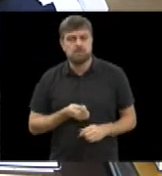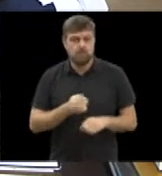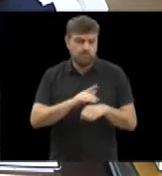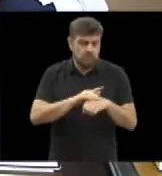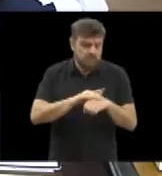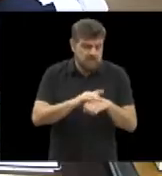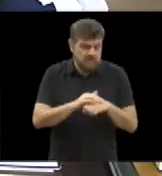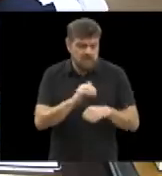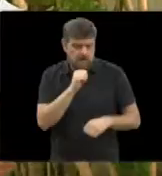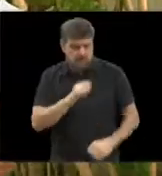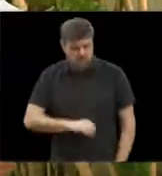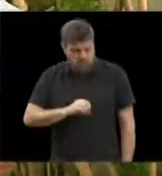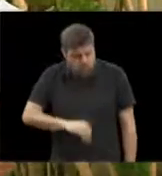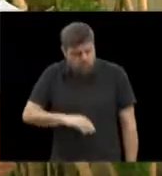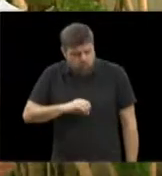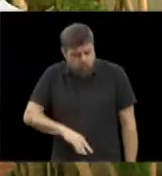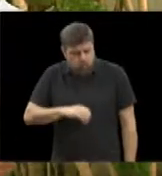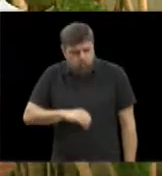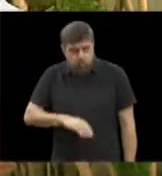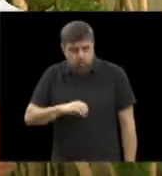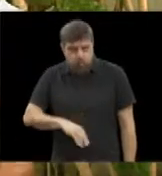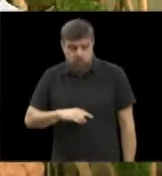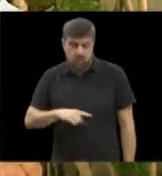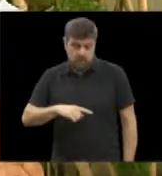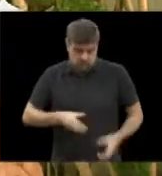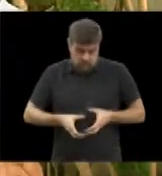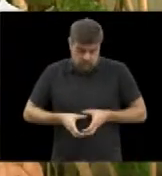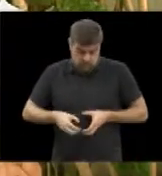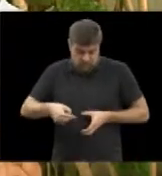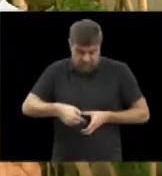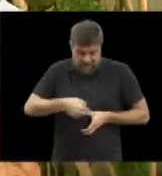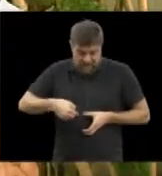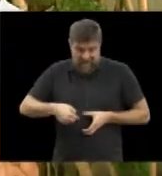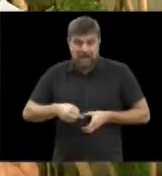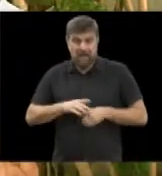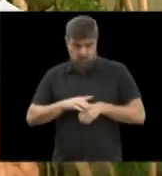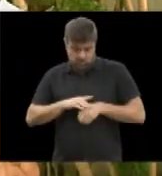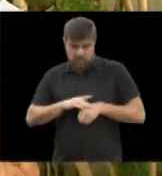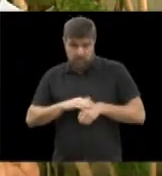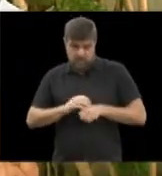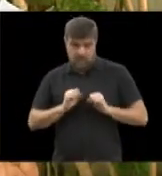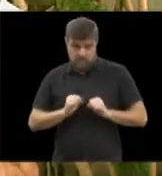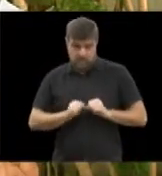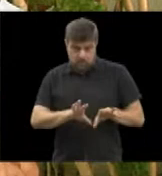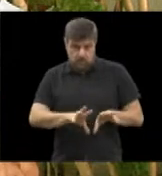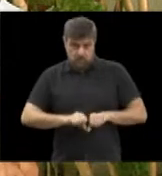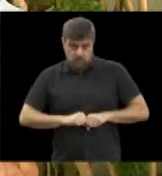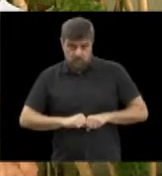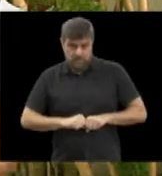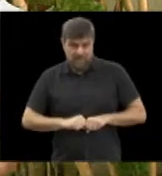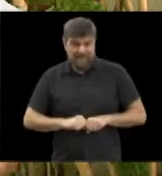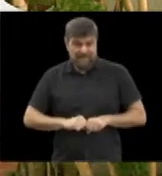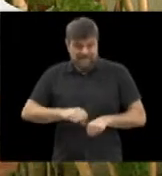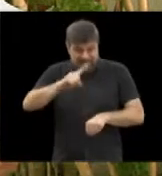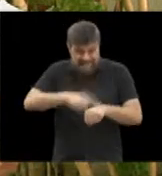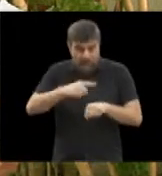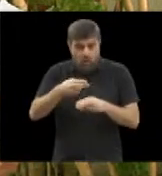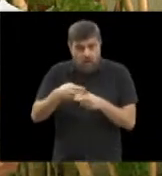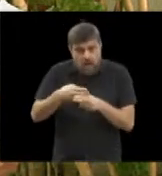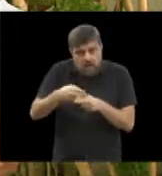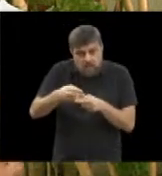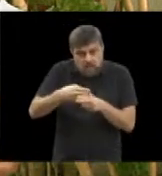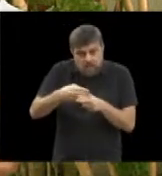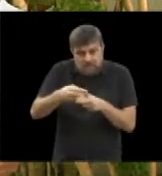de fluxo aumentado? Ela pode ter um pólipo, ela pode ter um mioma. Você tem dor durante o coito? Ela pode